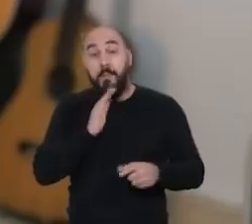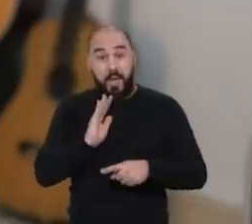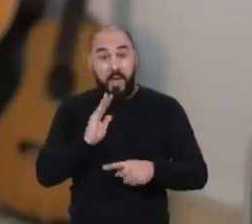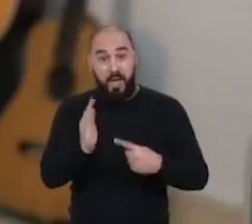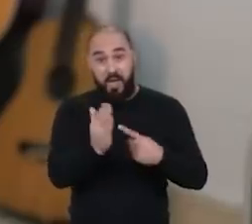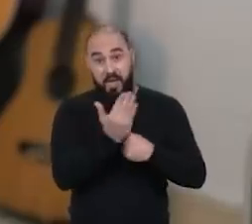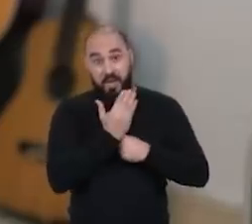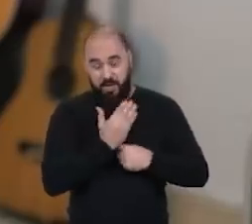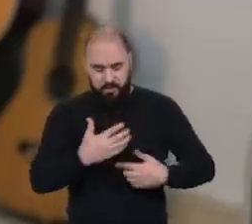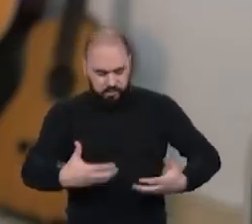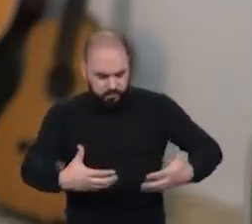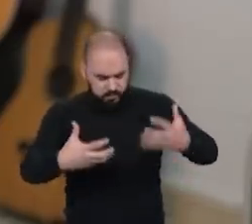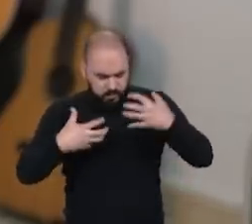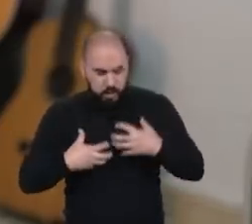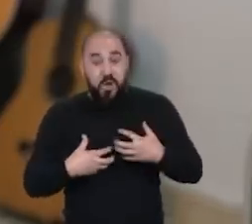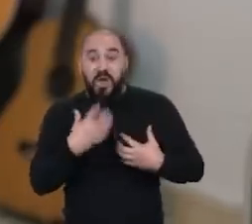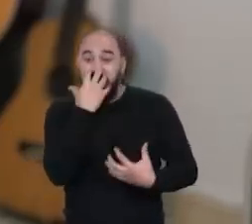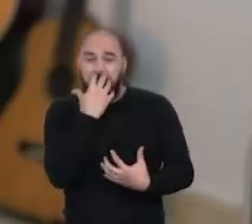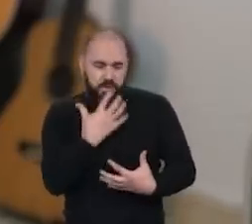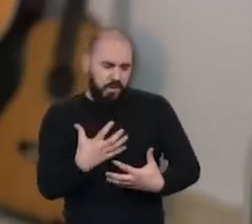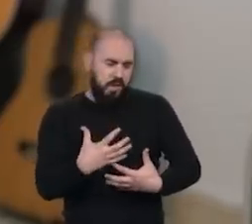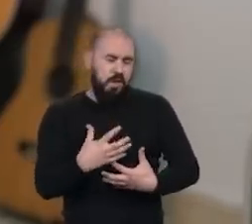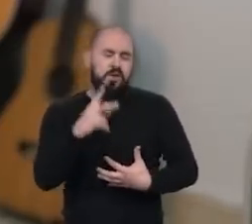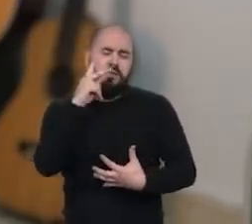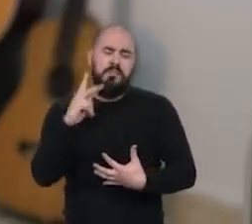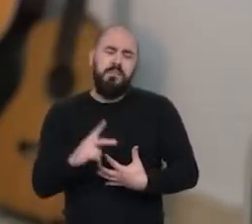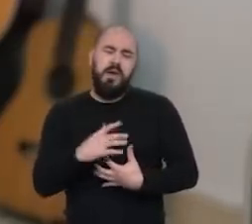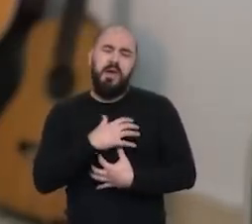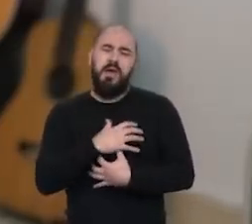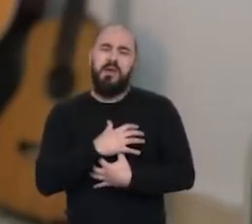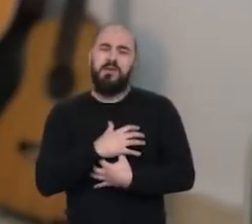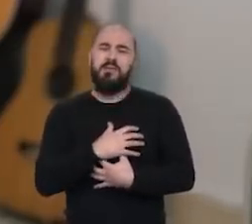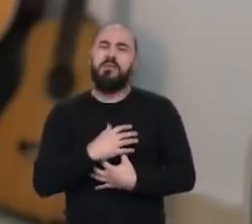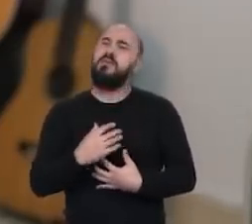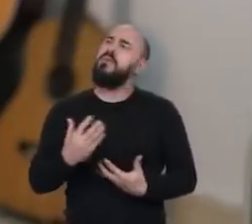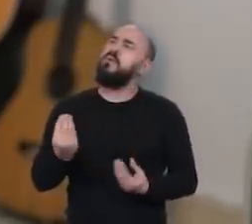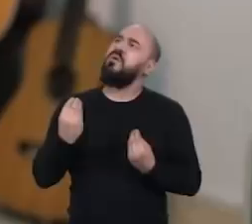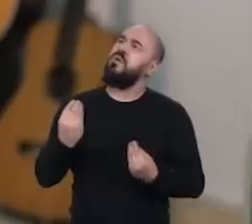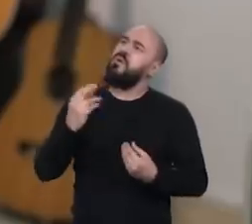deu uma paz tão grande que eu olhei para o céu e falei: Senhor,